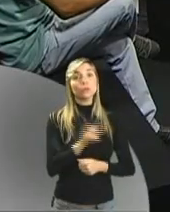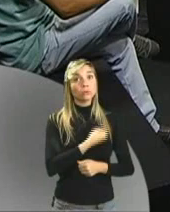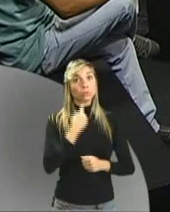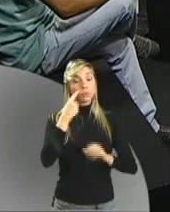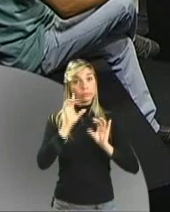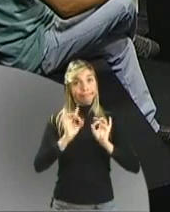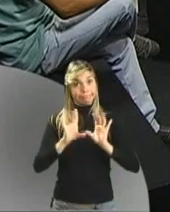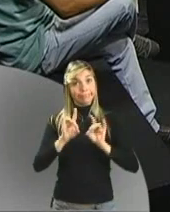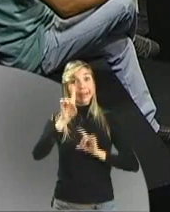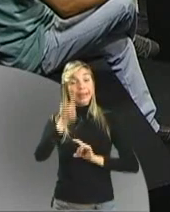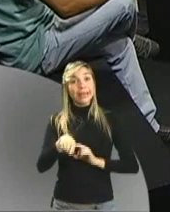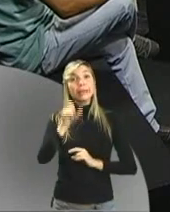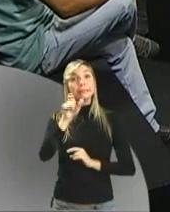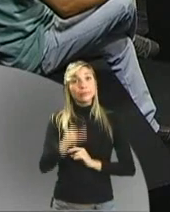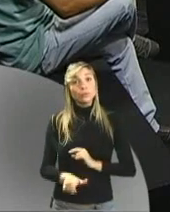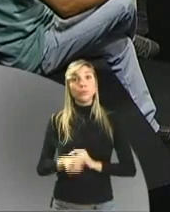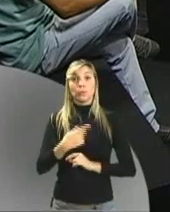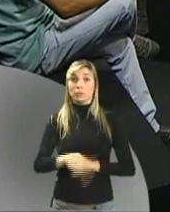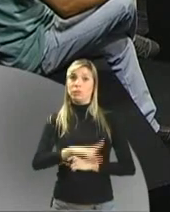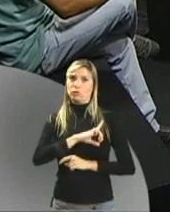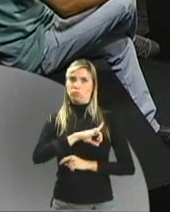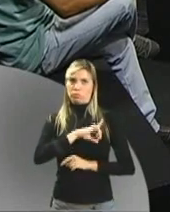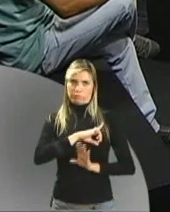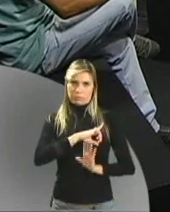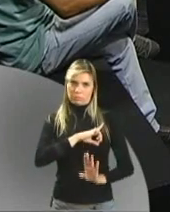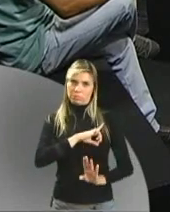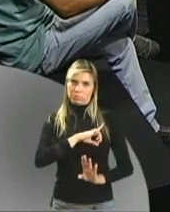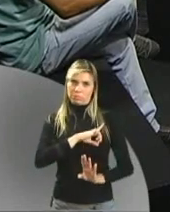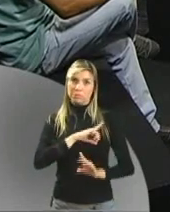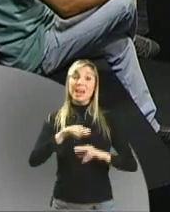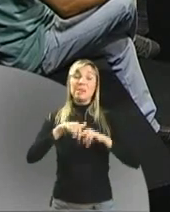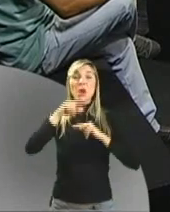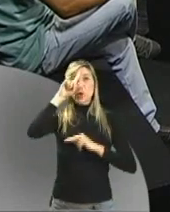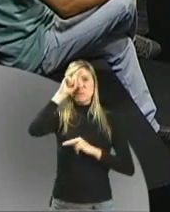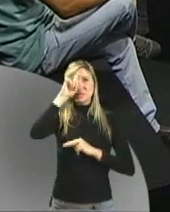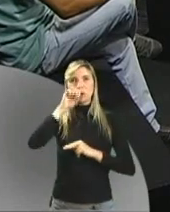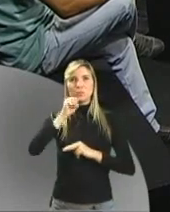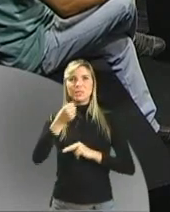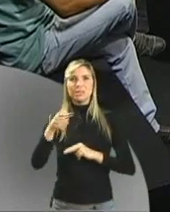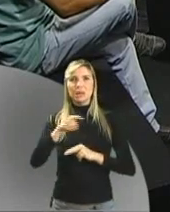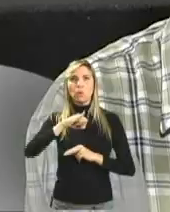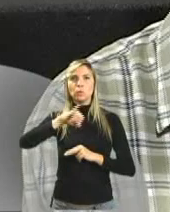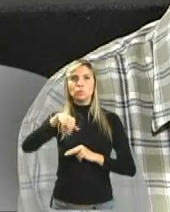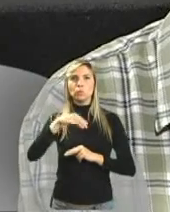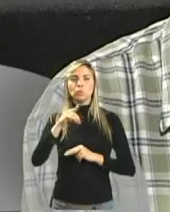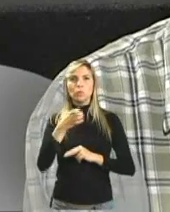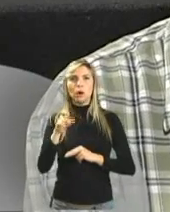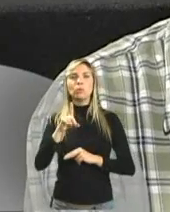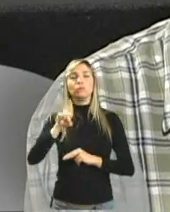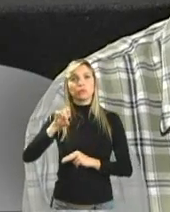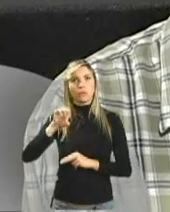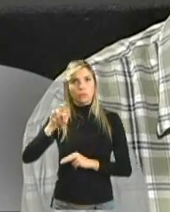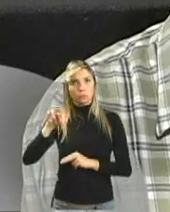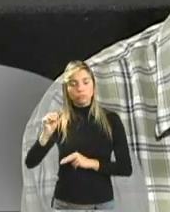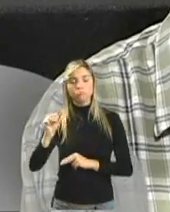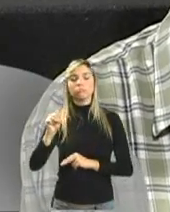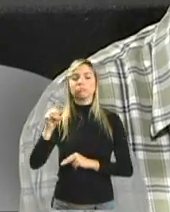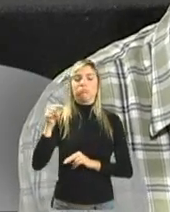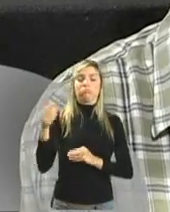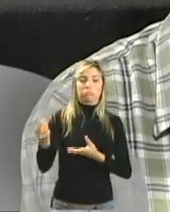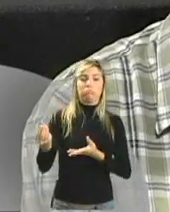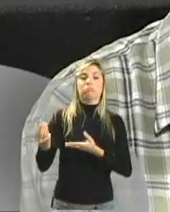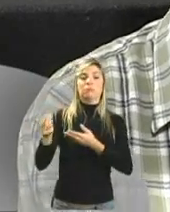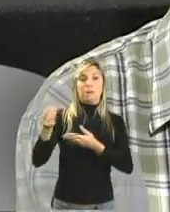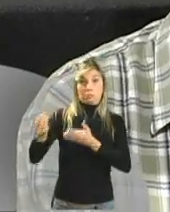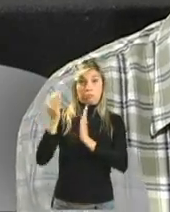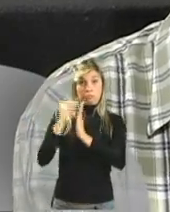atendemos exclusivamente os pacientes de Divinópolis que são encaminhados pelo Hospital São João de Deus ou pela Secretaria Municipal de